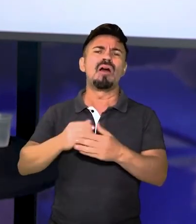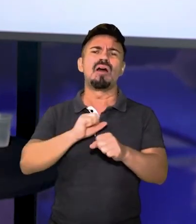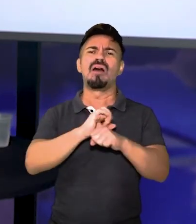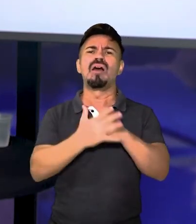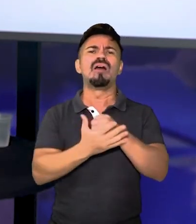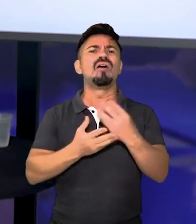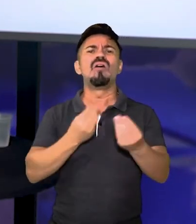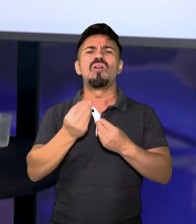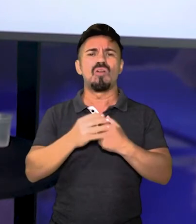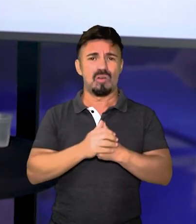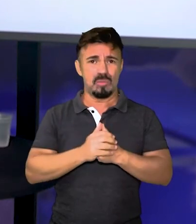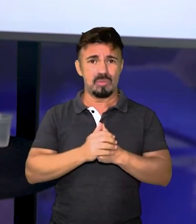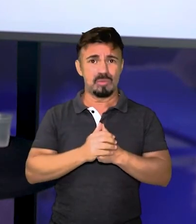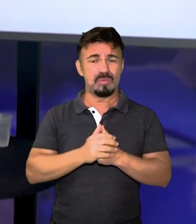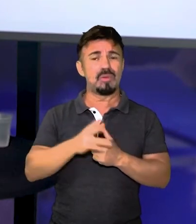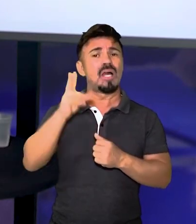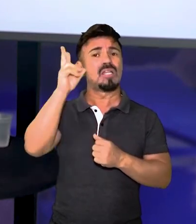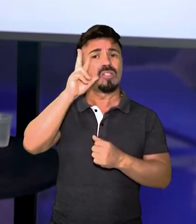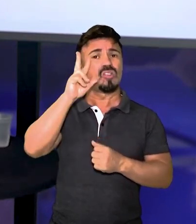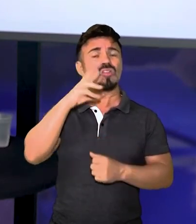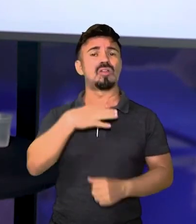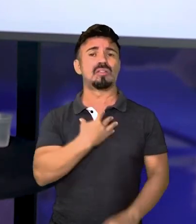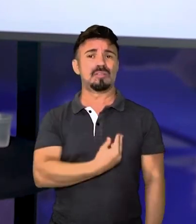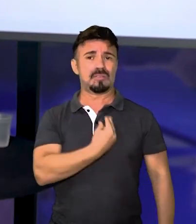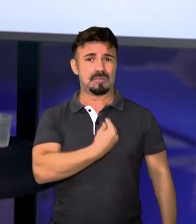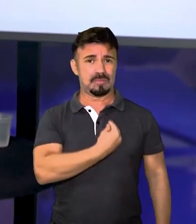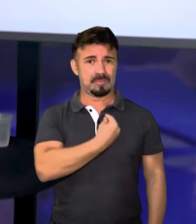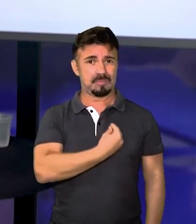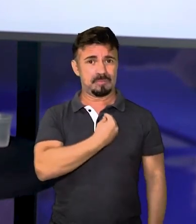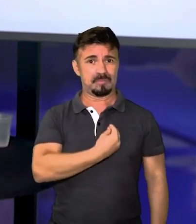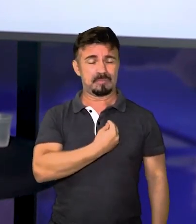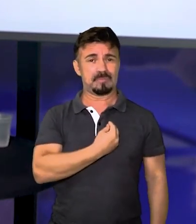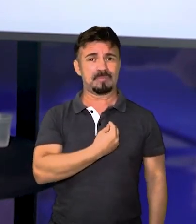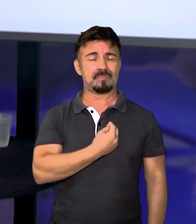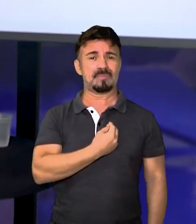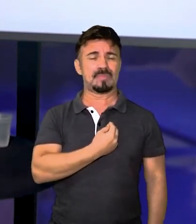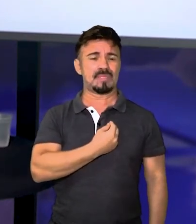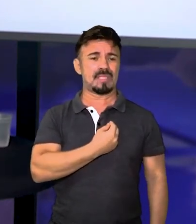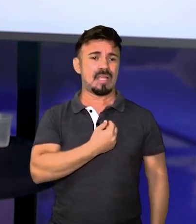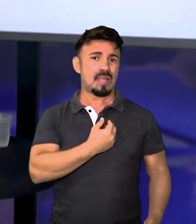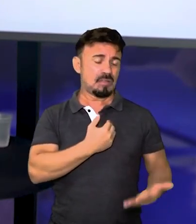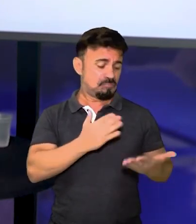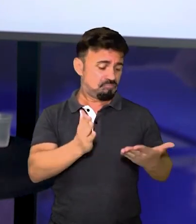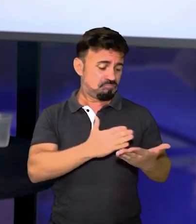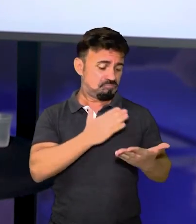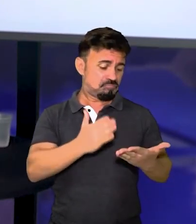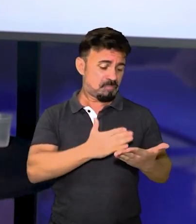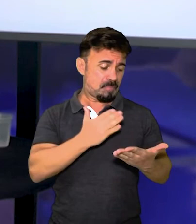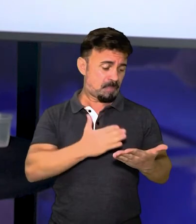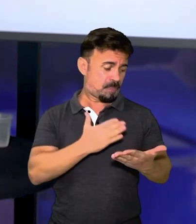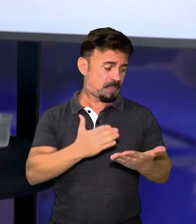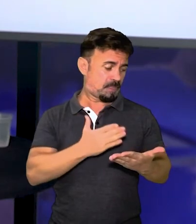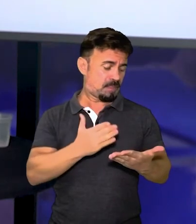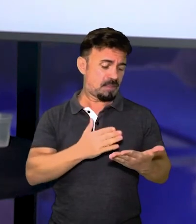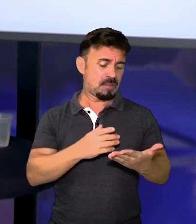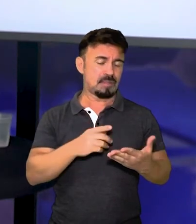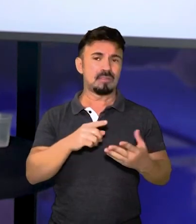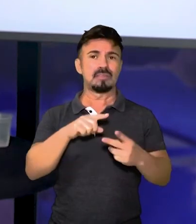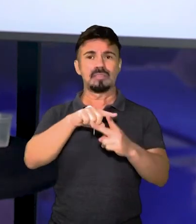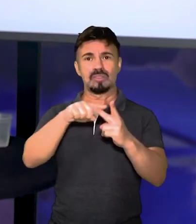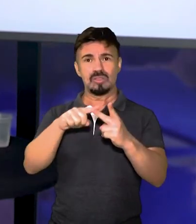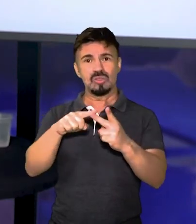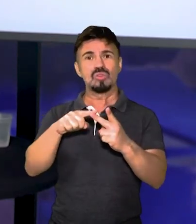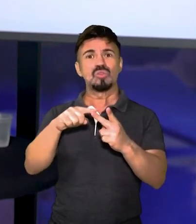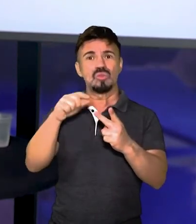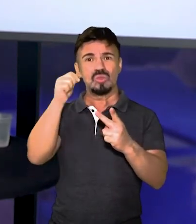interessante que você pudesse fazer. Acho que seria uma parte histórica na sua vida. Analisamos páginas aí